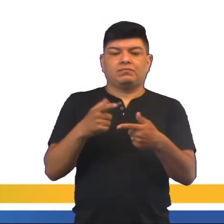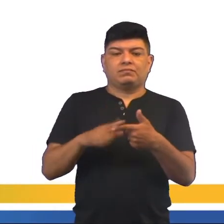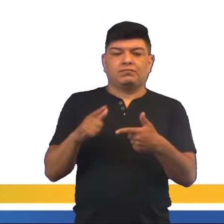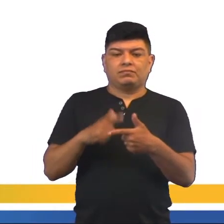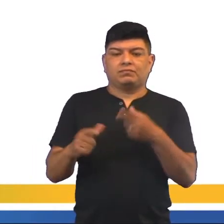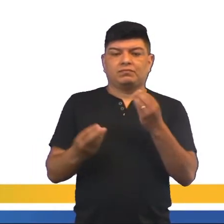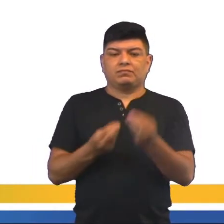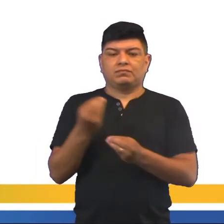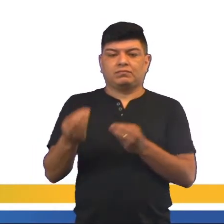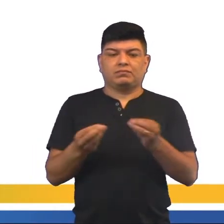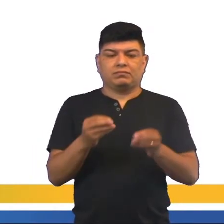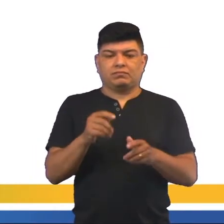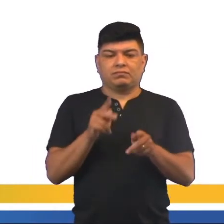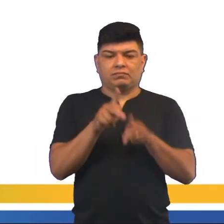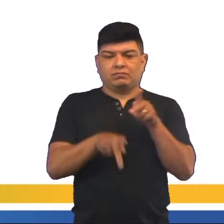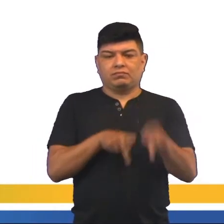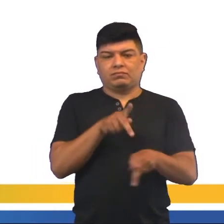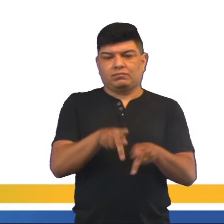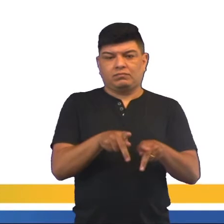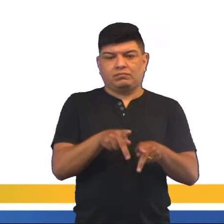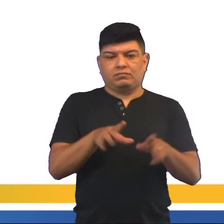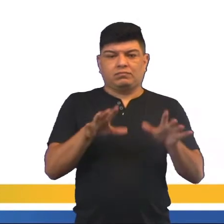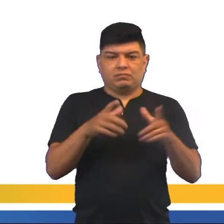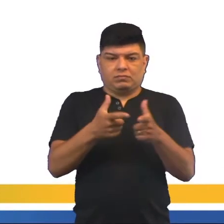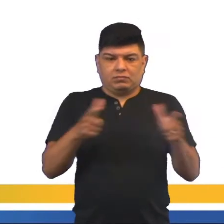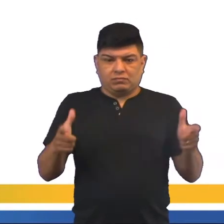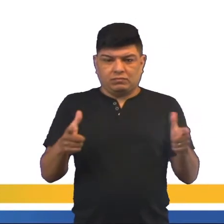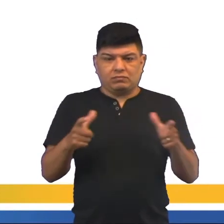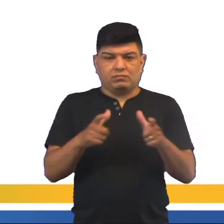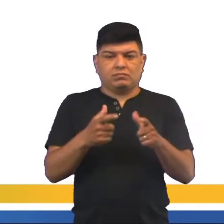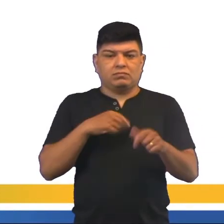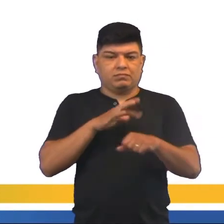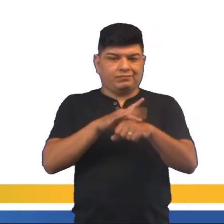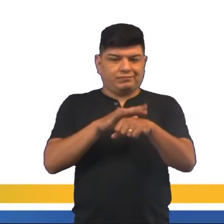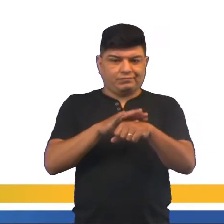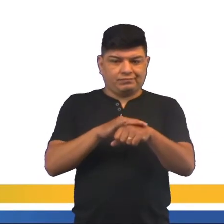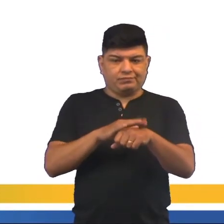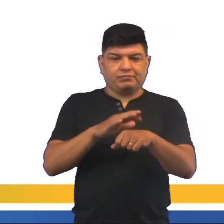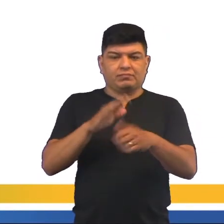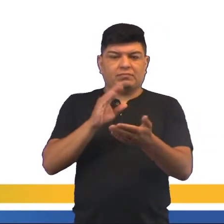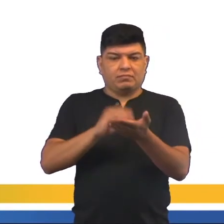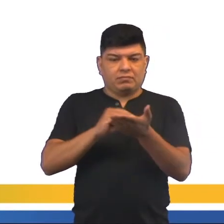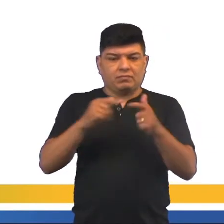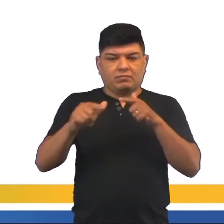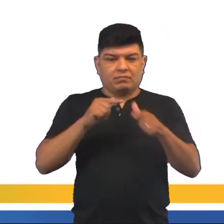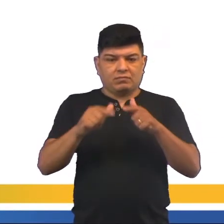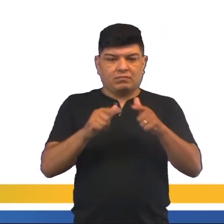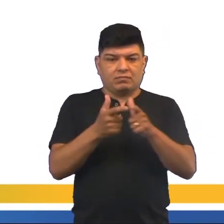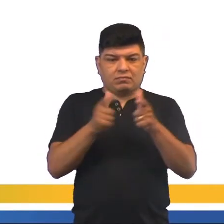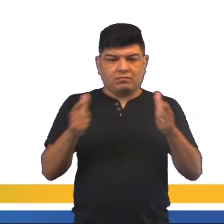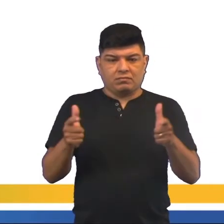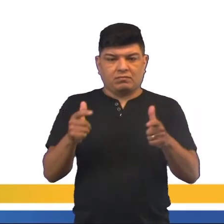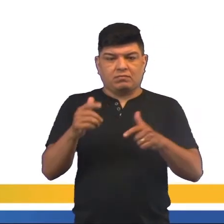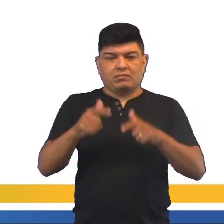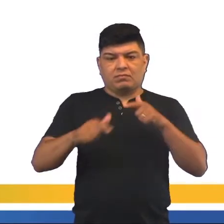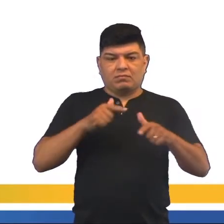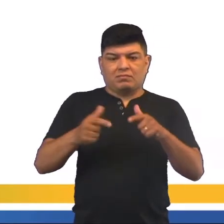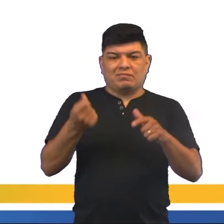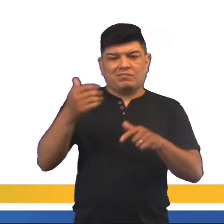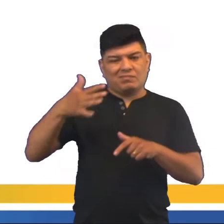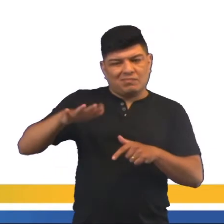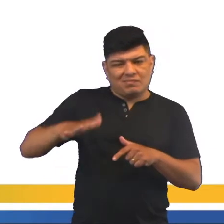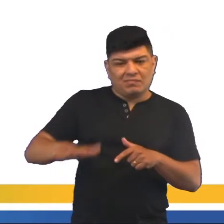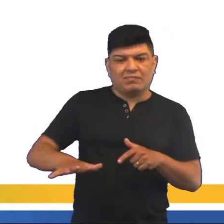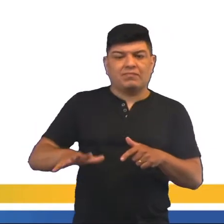cidades, e com elas também os problemas como superpopulação, aumento das doenças, desemprego e aumento da mão de